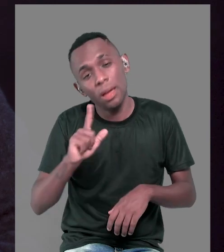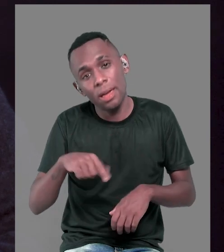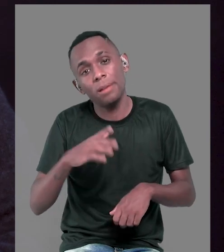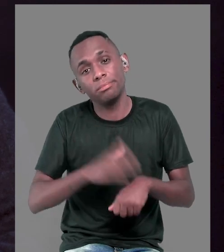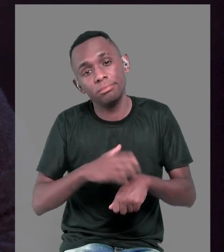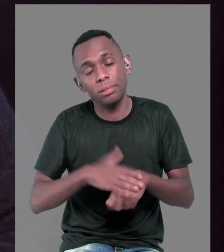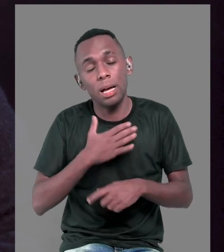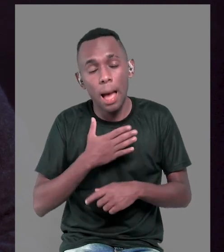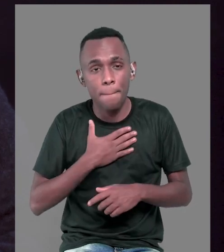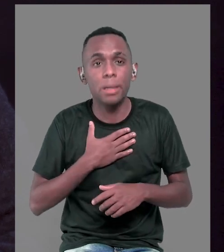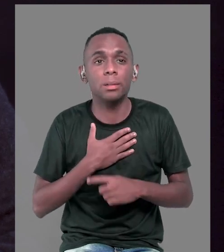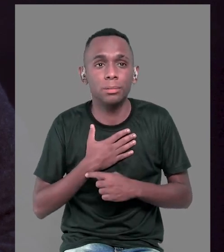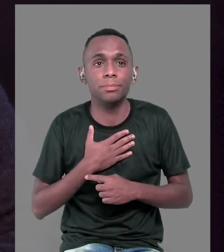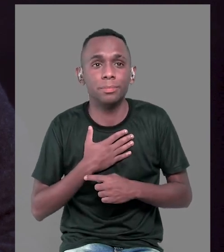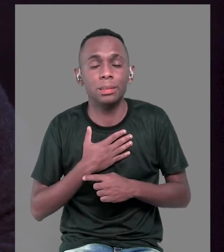proposição.